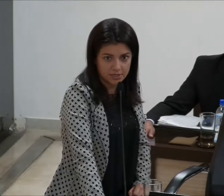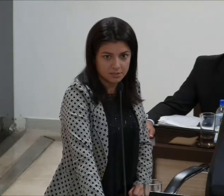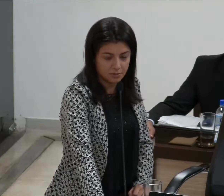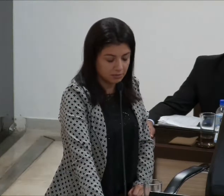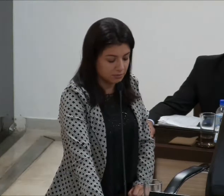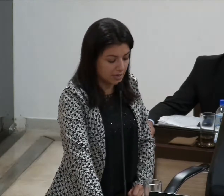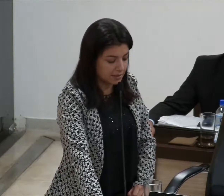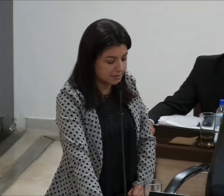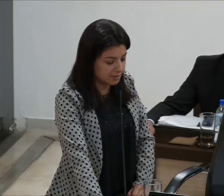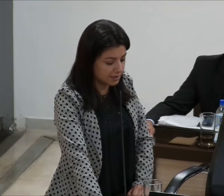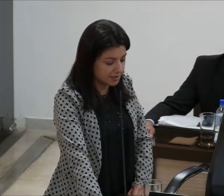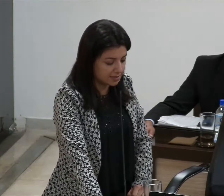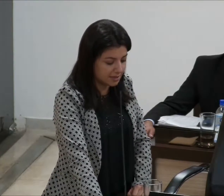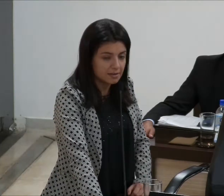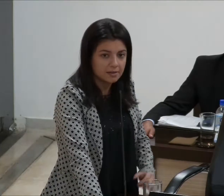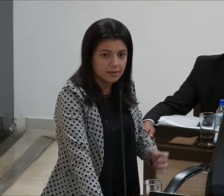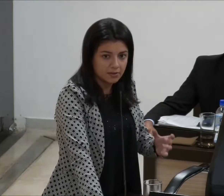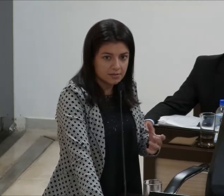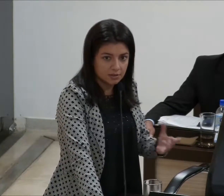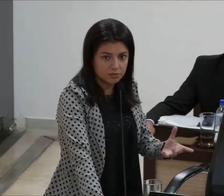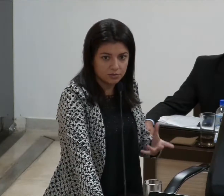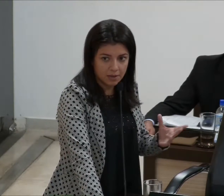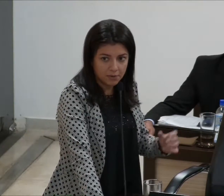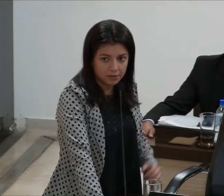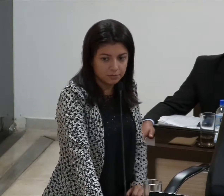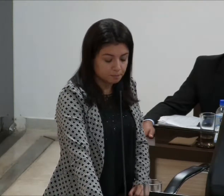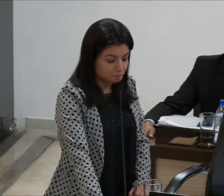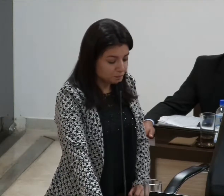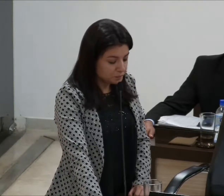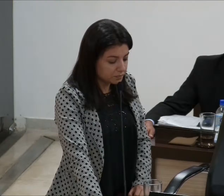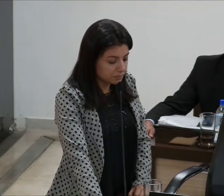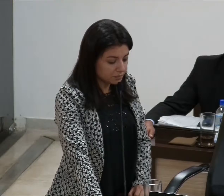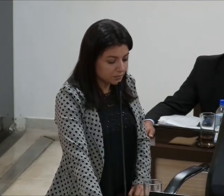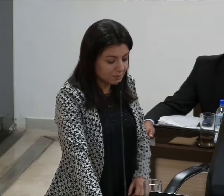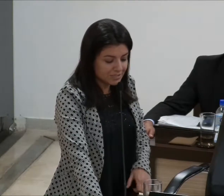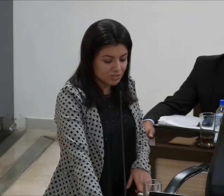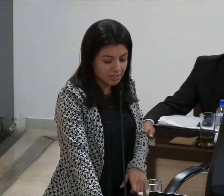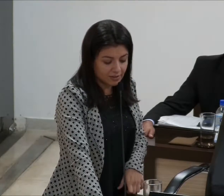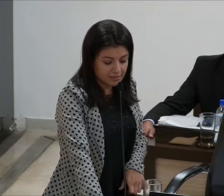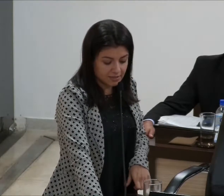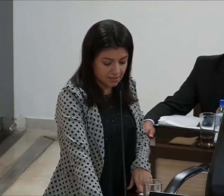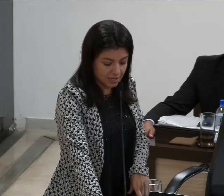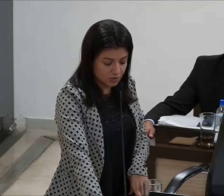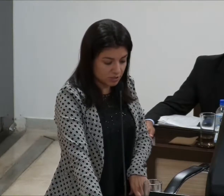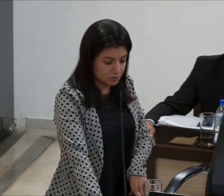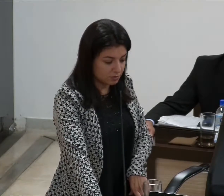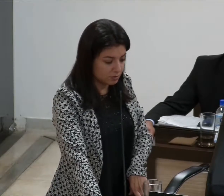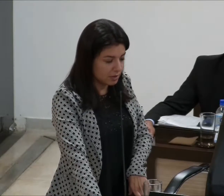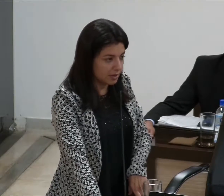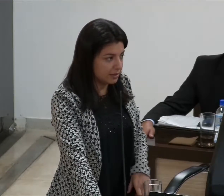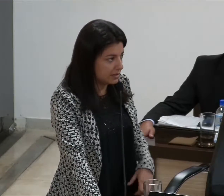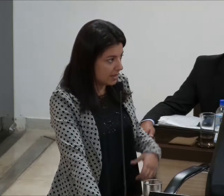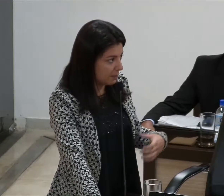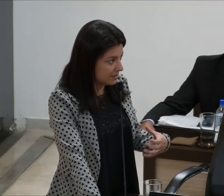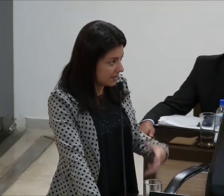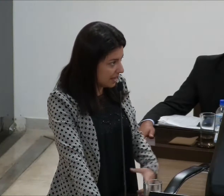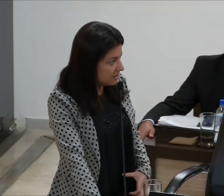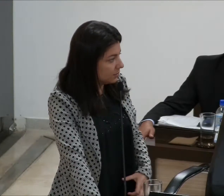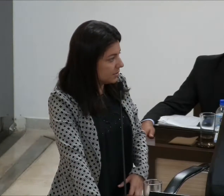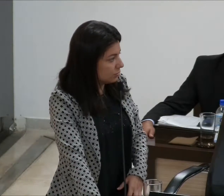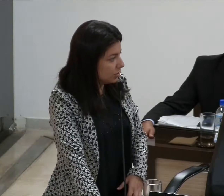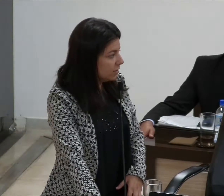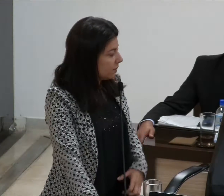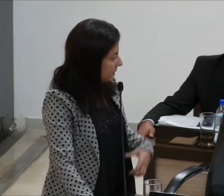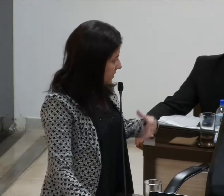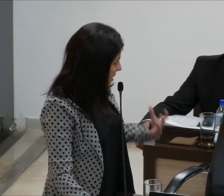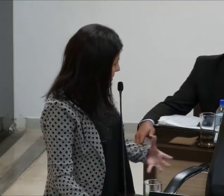parco conhecimento acerca dessa questão de zoneamento, mas tinha que fazer esse registro. Agradecer a paciência